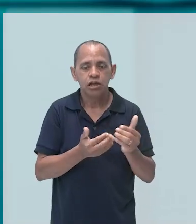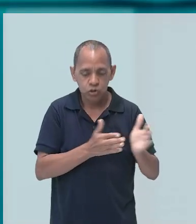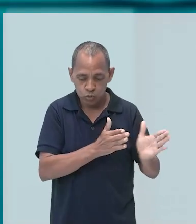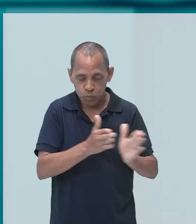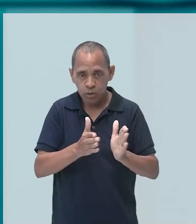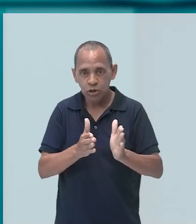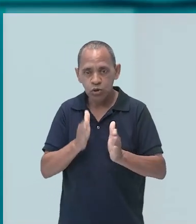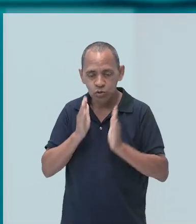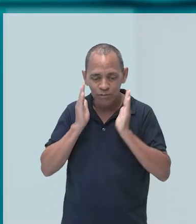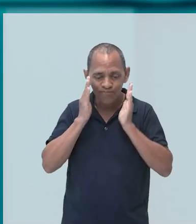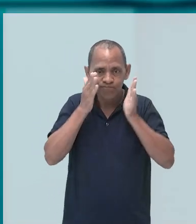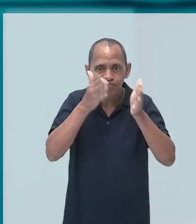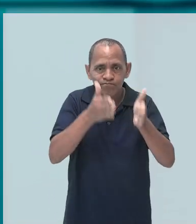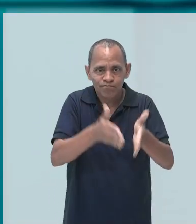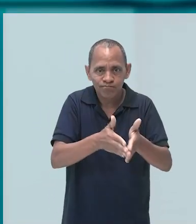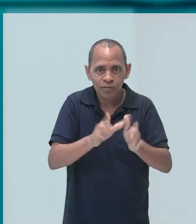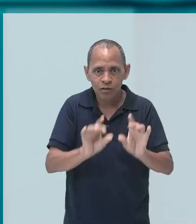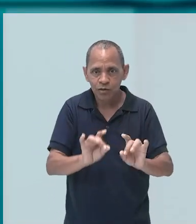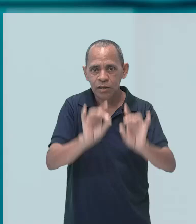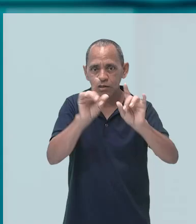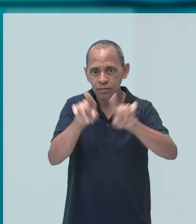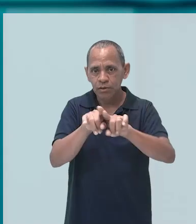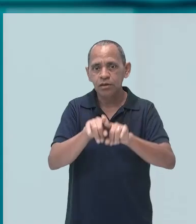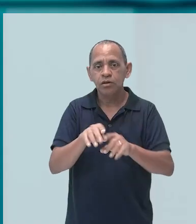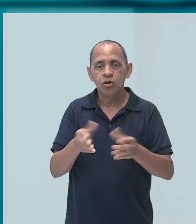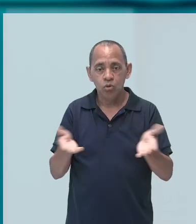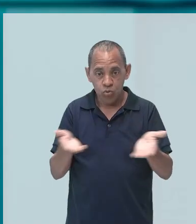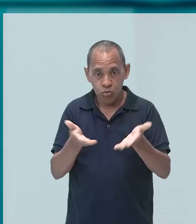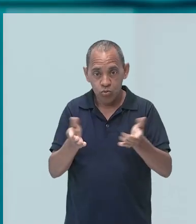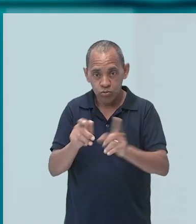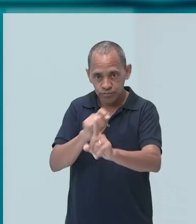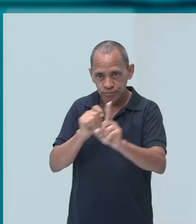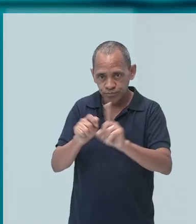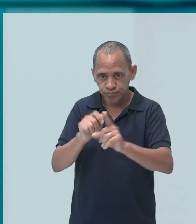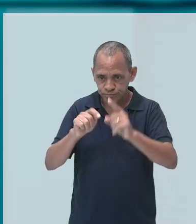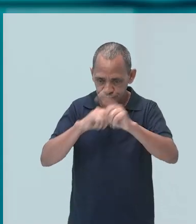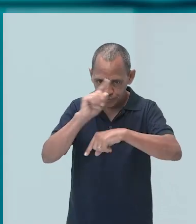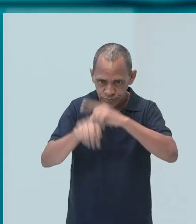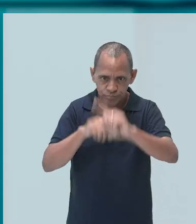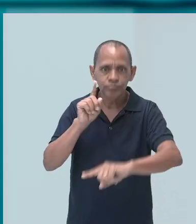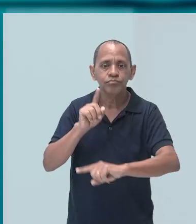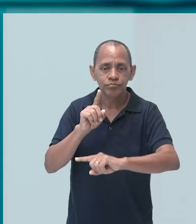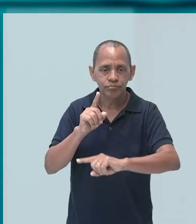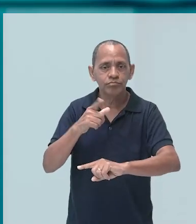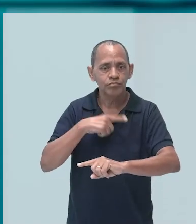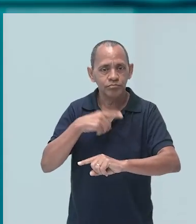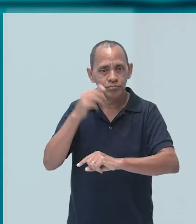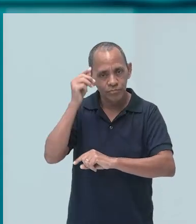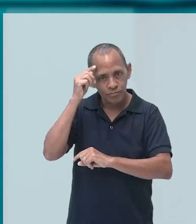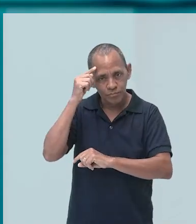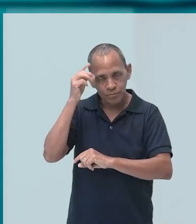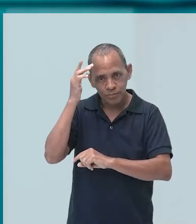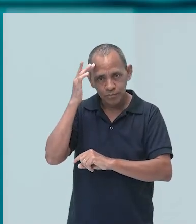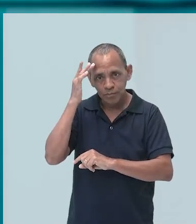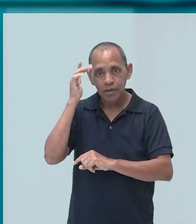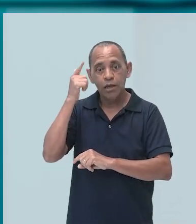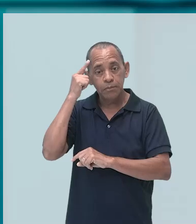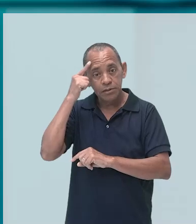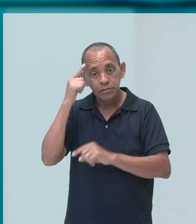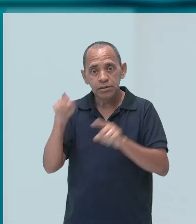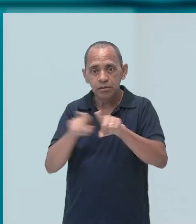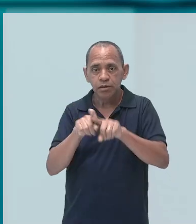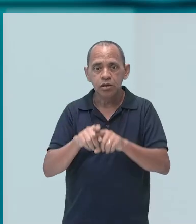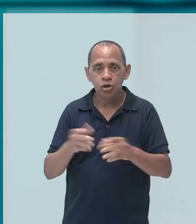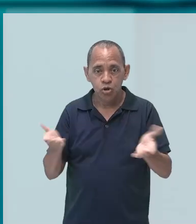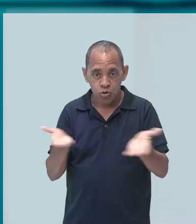fases específicas, especiais, atualmente a sociedade evoluiu para constituir esse pensamento, ok? Então essa foi a